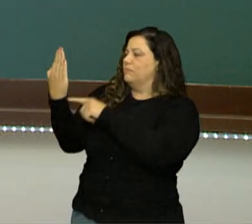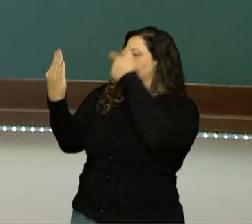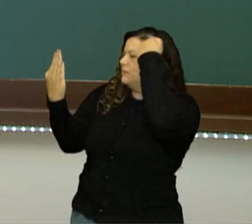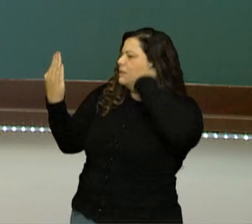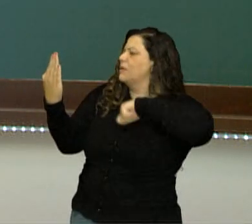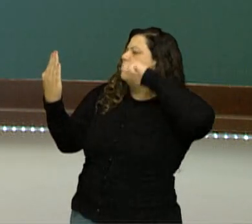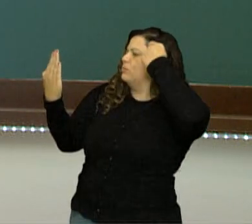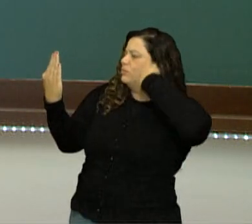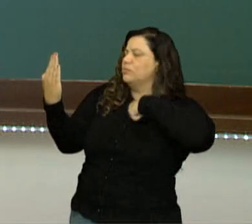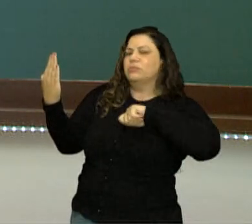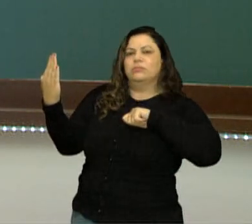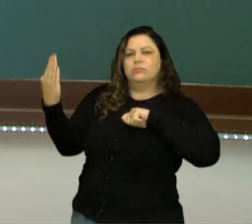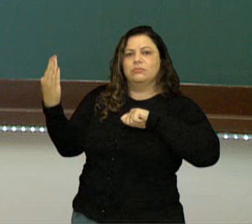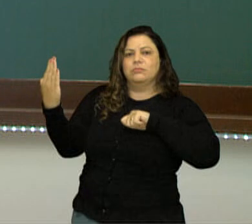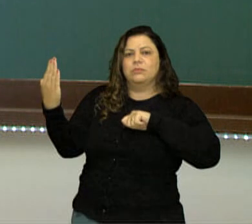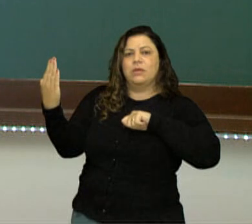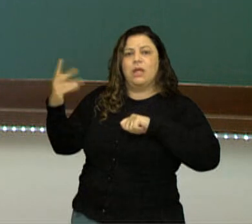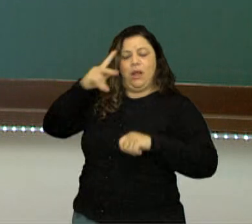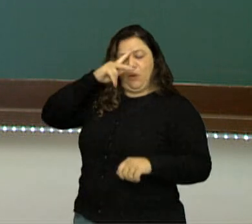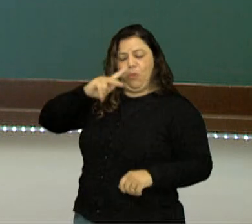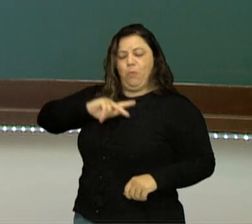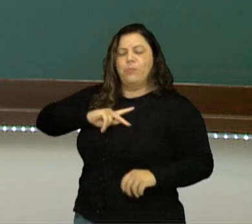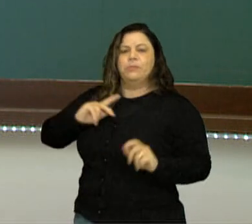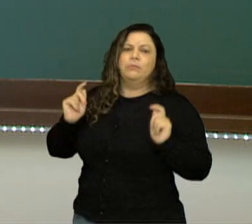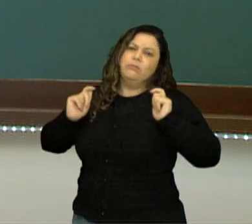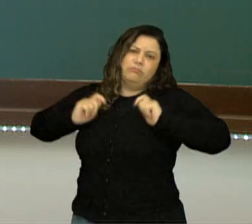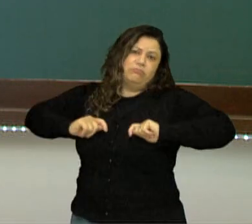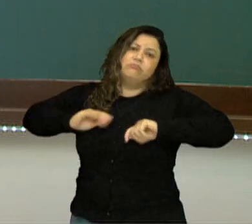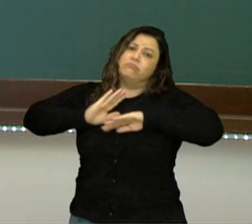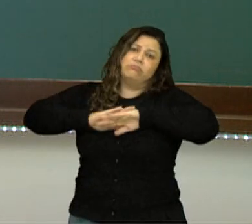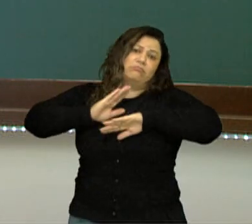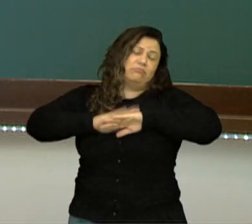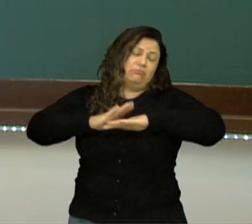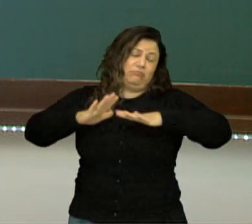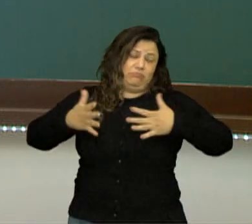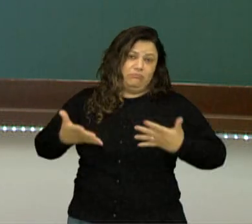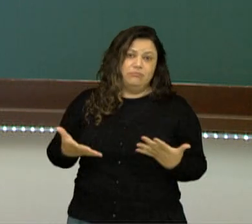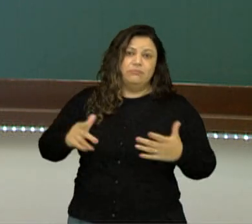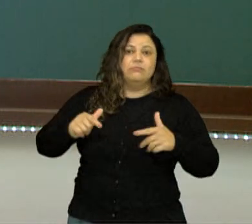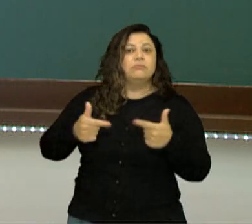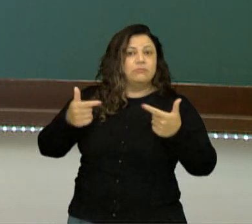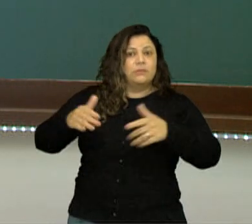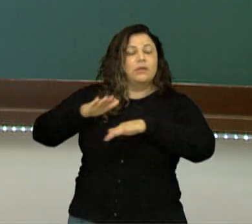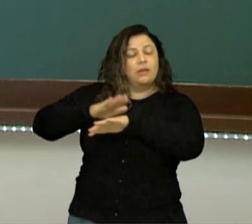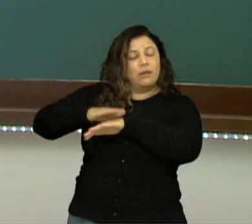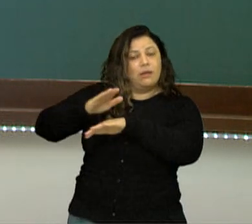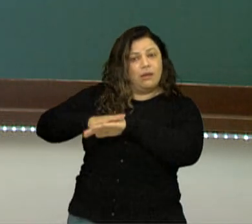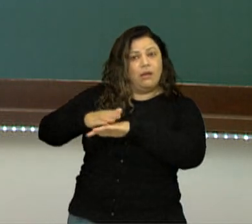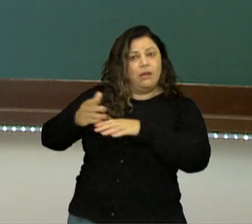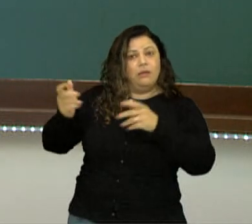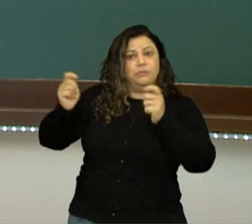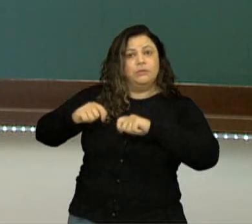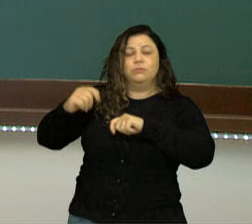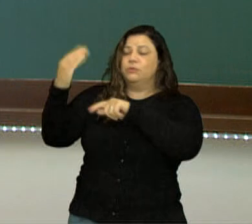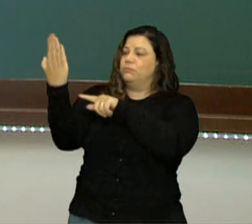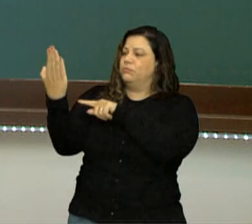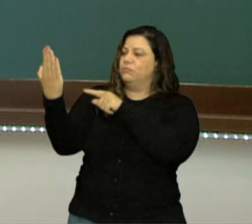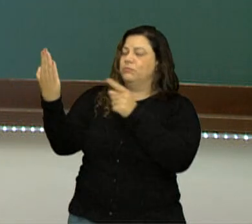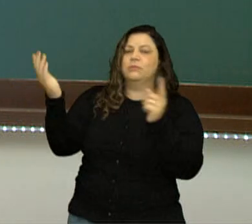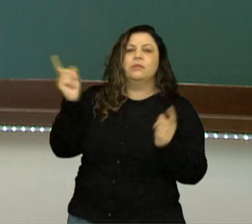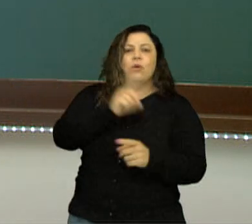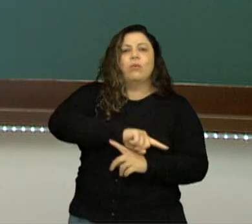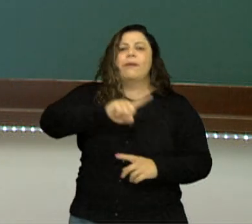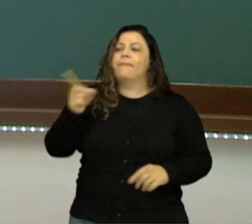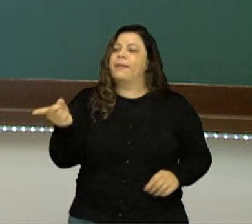estou sofrendo a ação ao mesmo tempo. Então eu sou o agente e sou o paciente. Eu sou o sujeito e sou